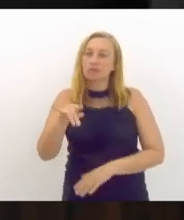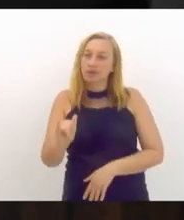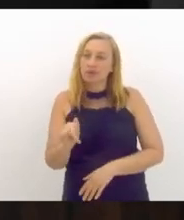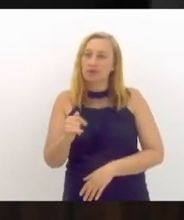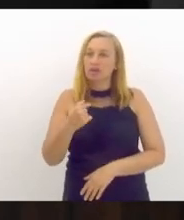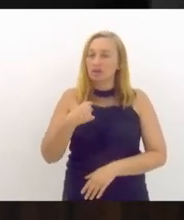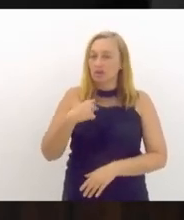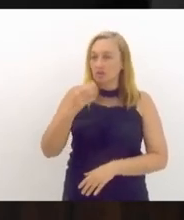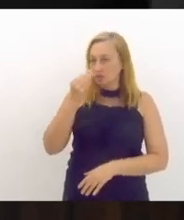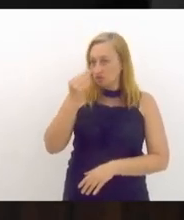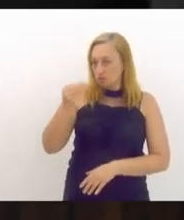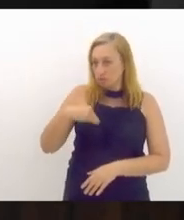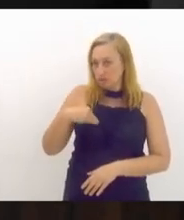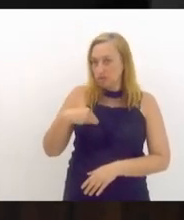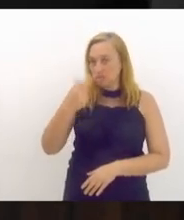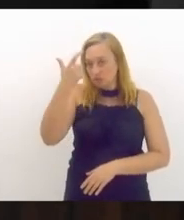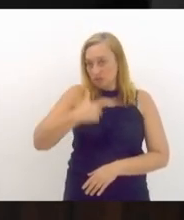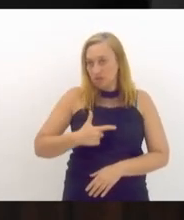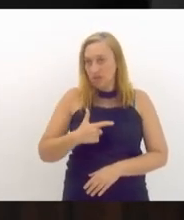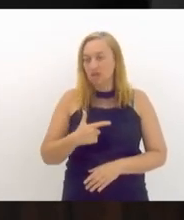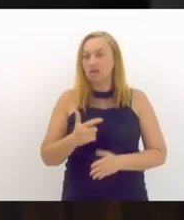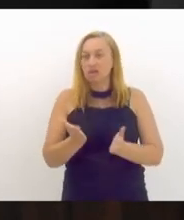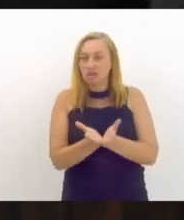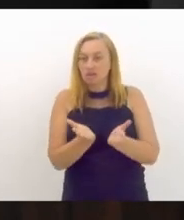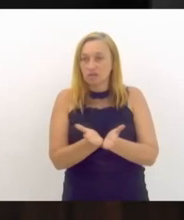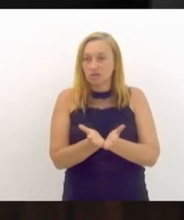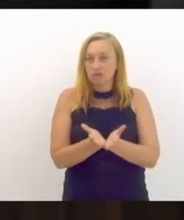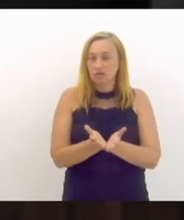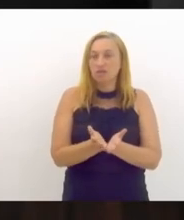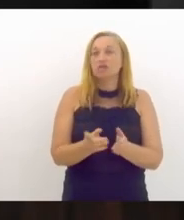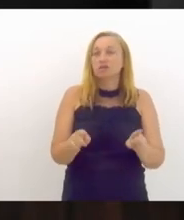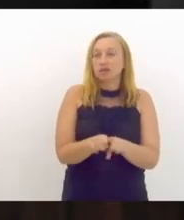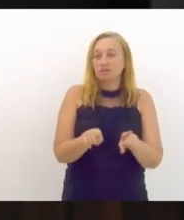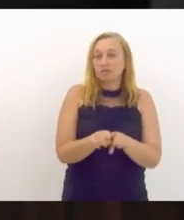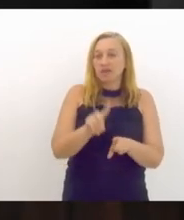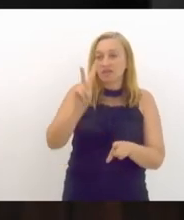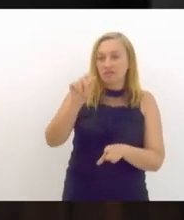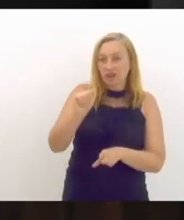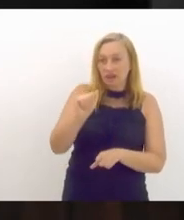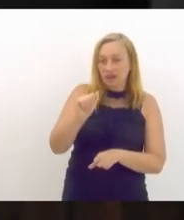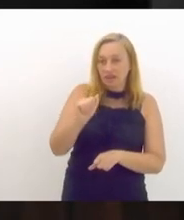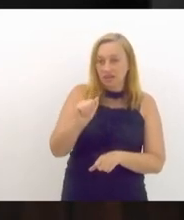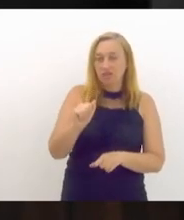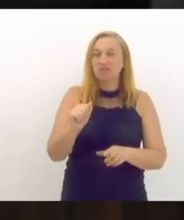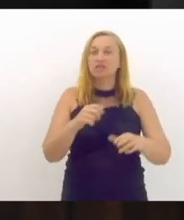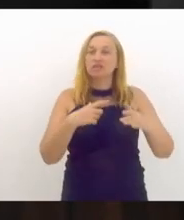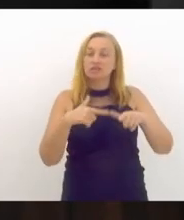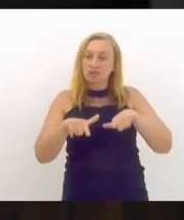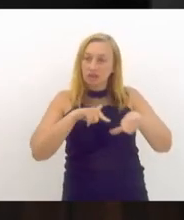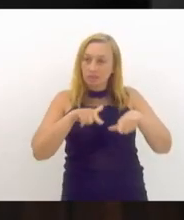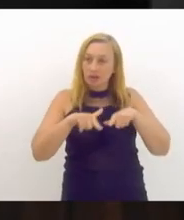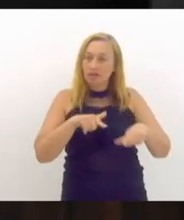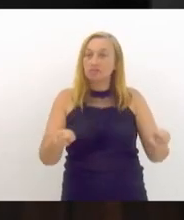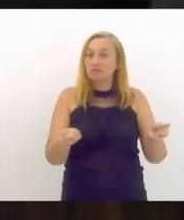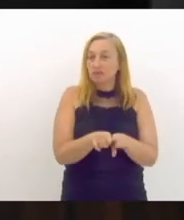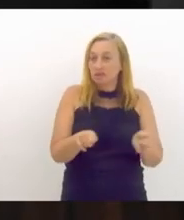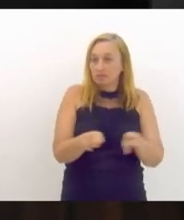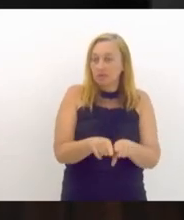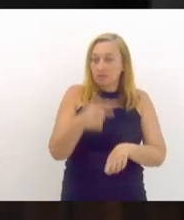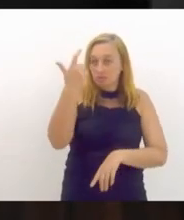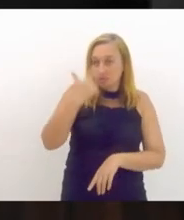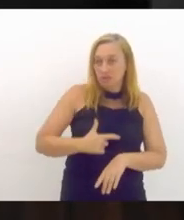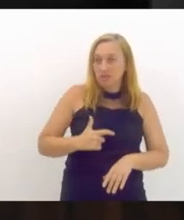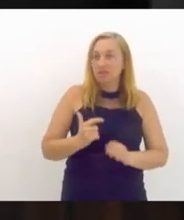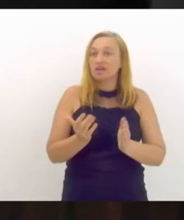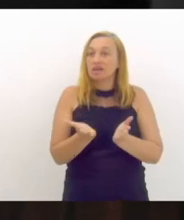fui discriminada por ser evangélica, inclusive em vaga de emprego, inclusive em vagas de emprego, por ser